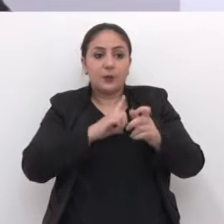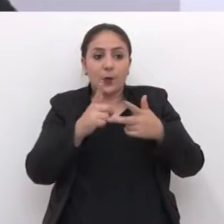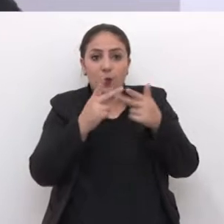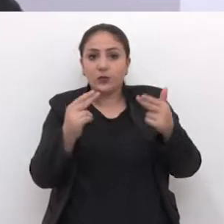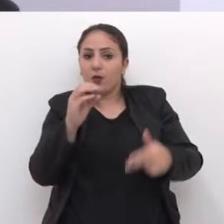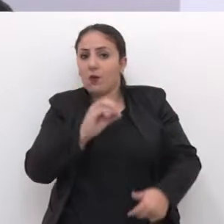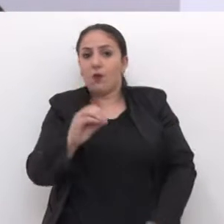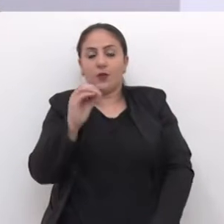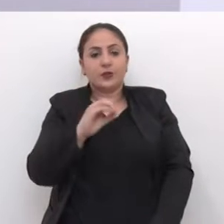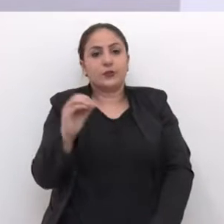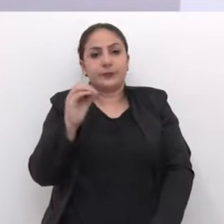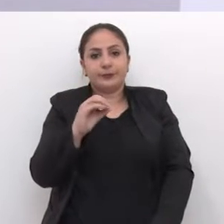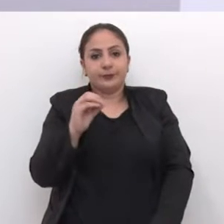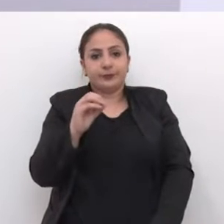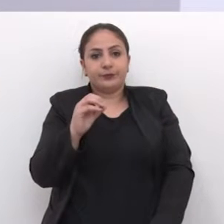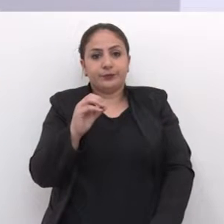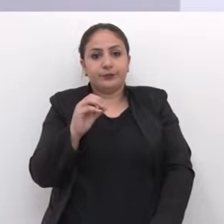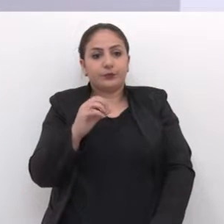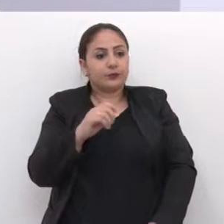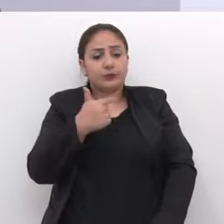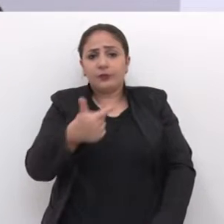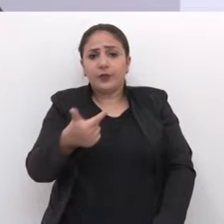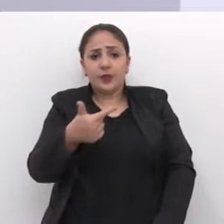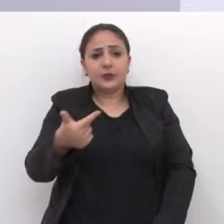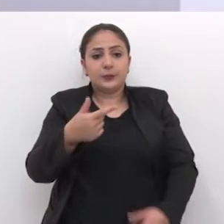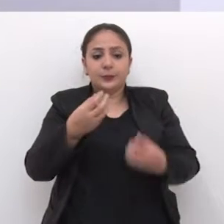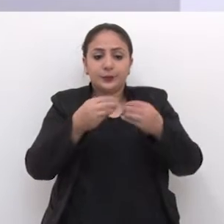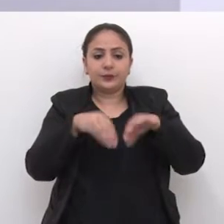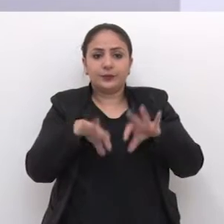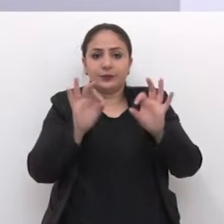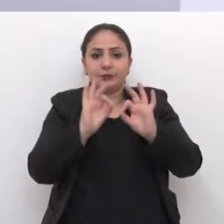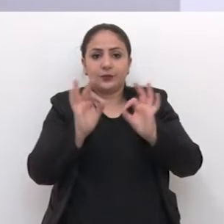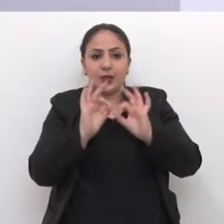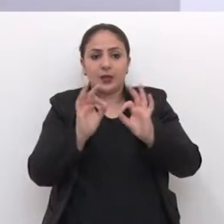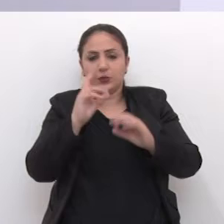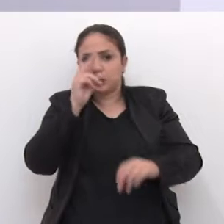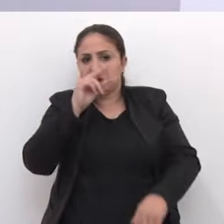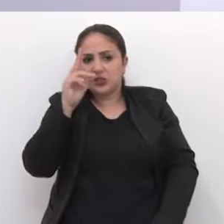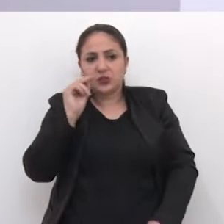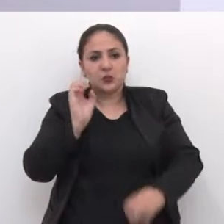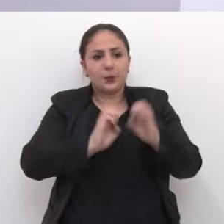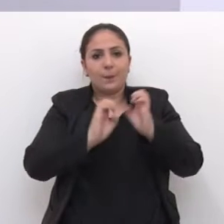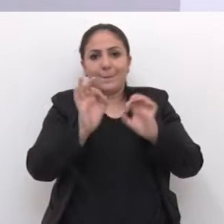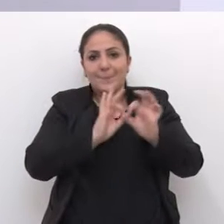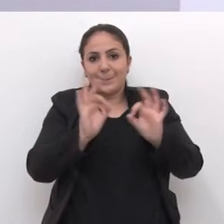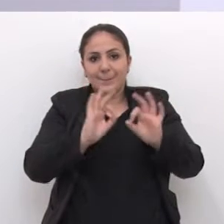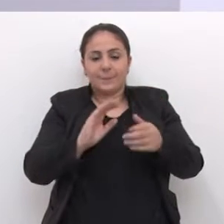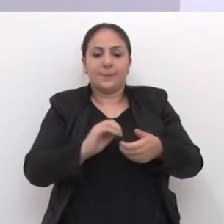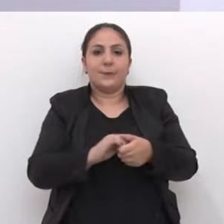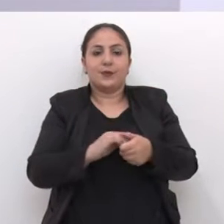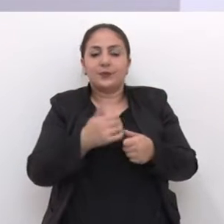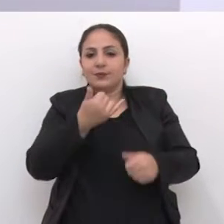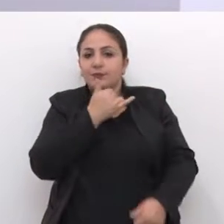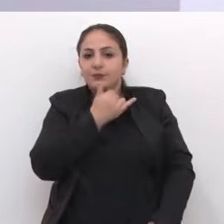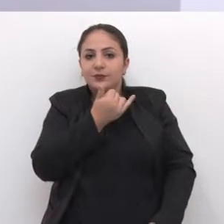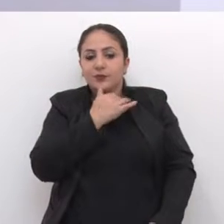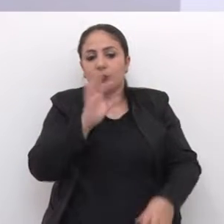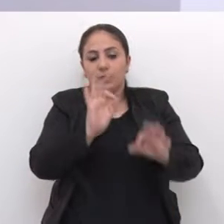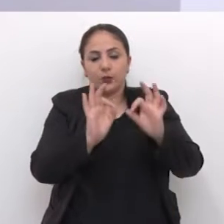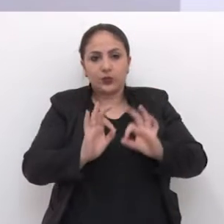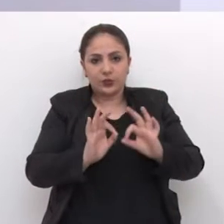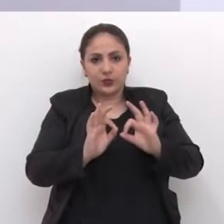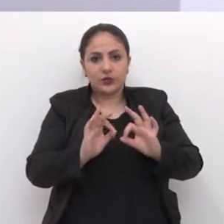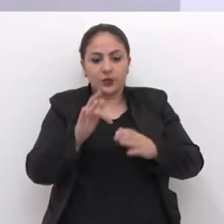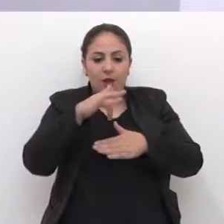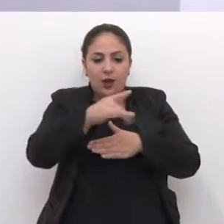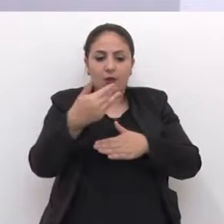essas empresas, uma coisa maravilhosa, não daria prejuízo a ninguém, nem ao município, nem às empresas, a ninguém. E,